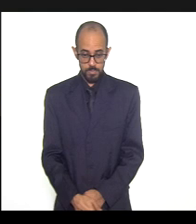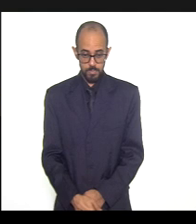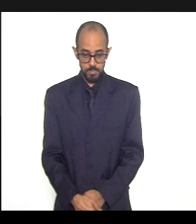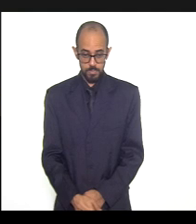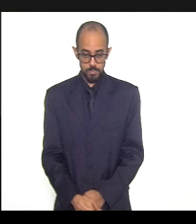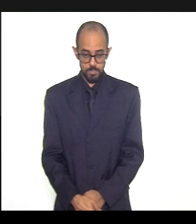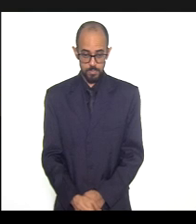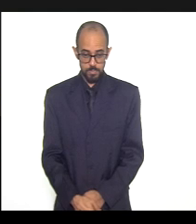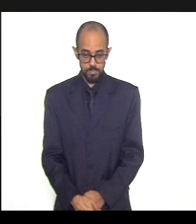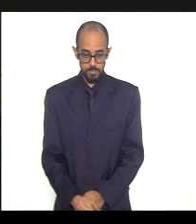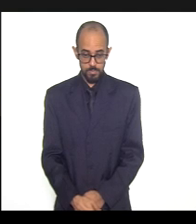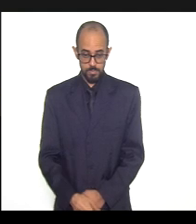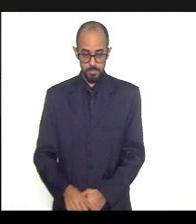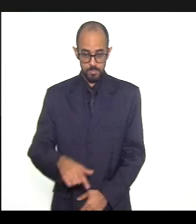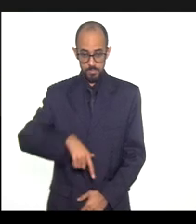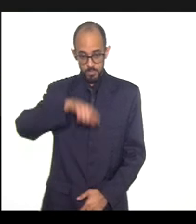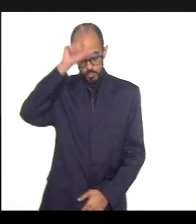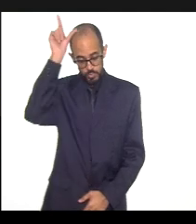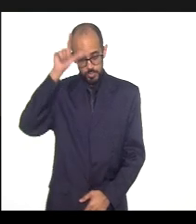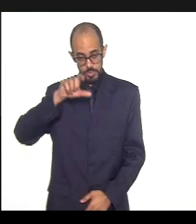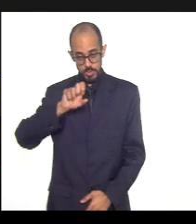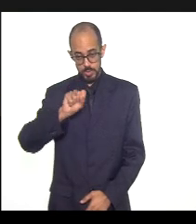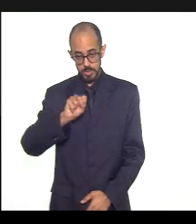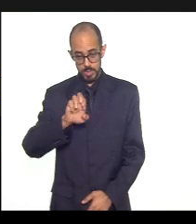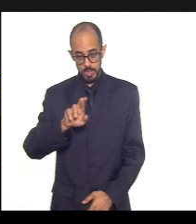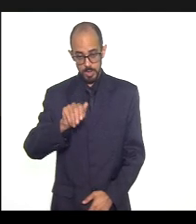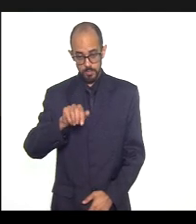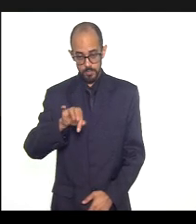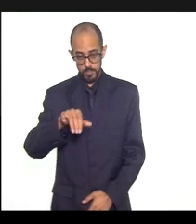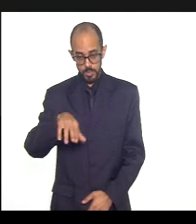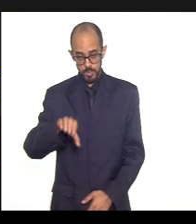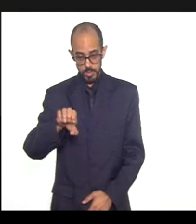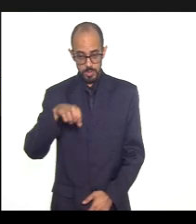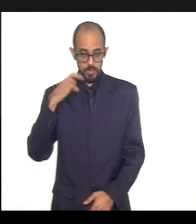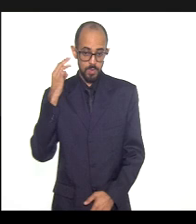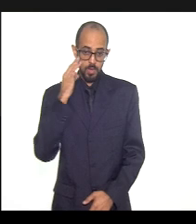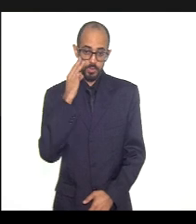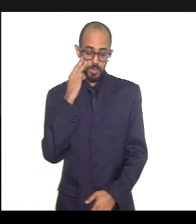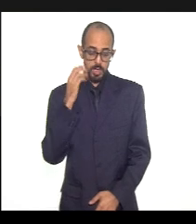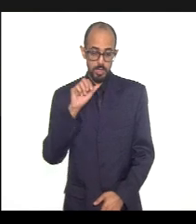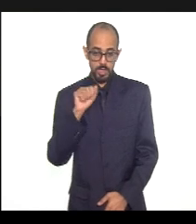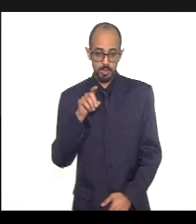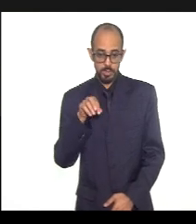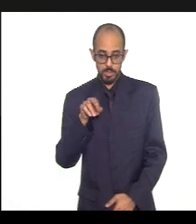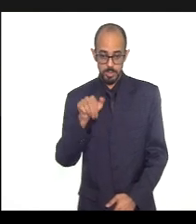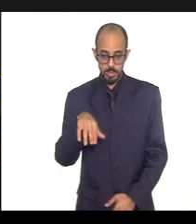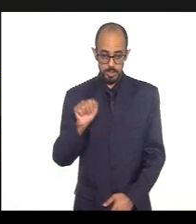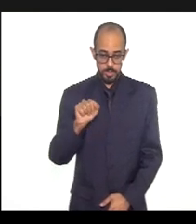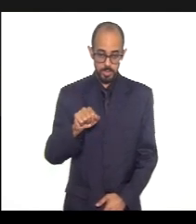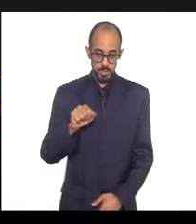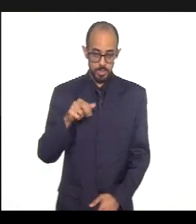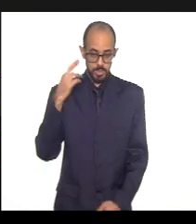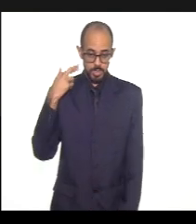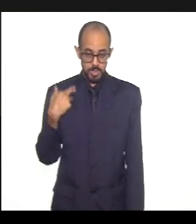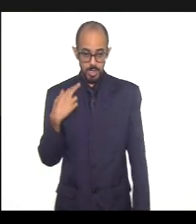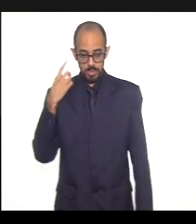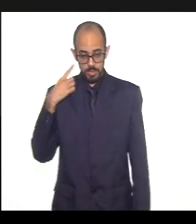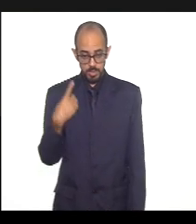Então, vamos lá. Luiz, Serafim, Mônica, Valdec, Eliomar, Adriana, Renata,